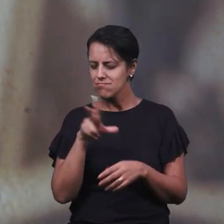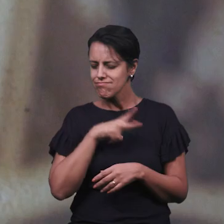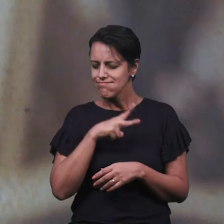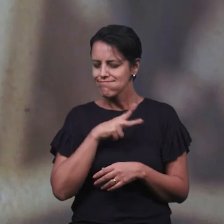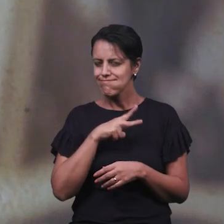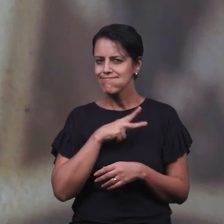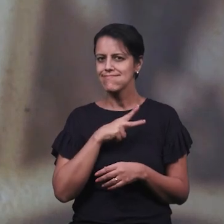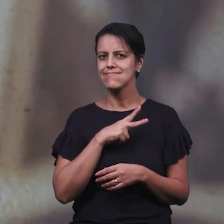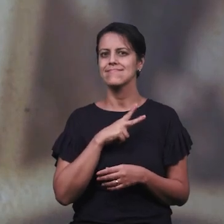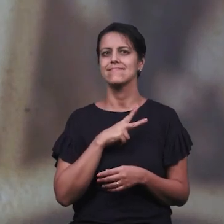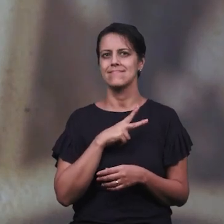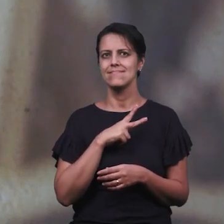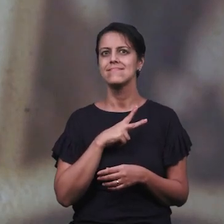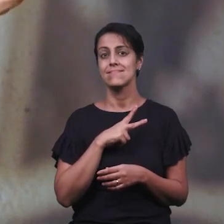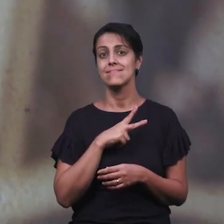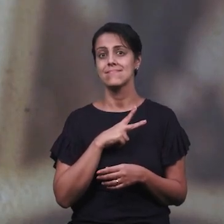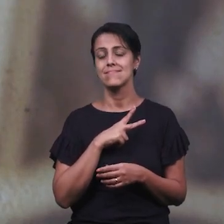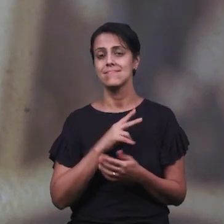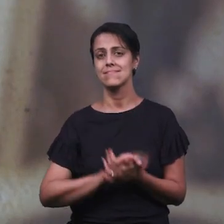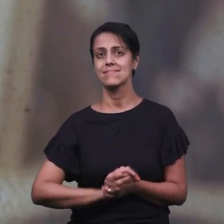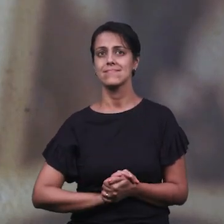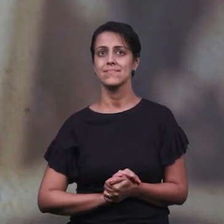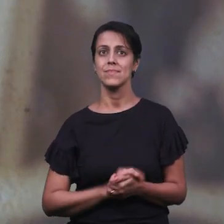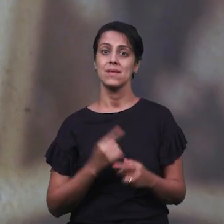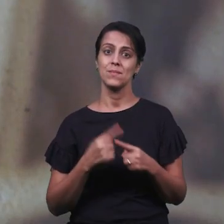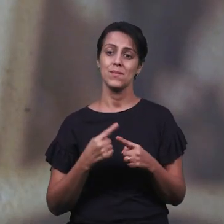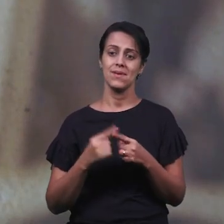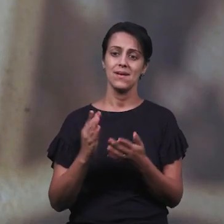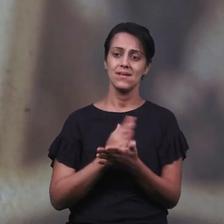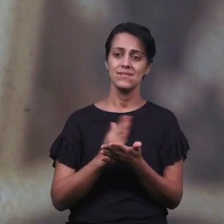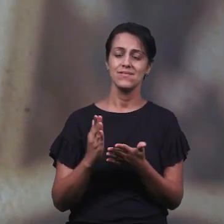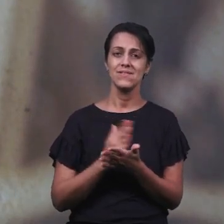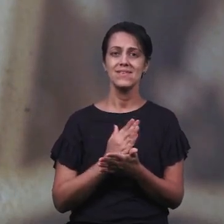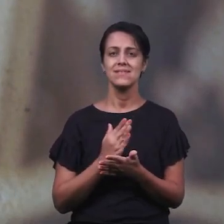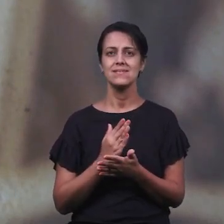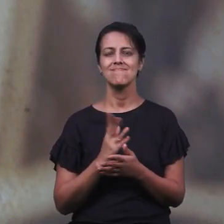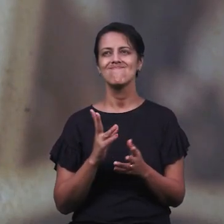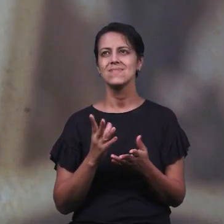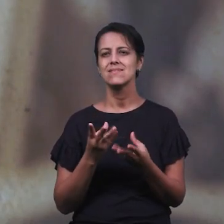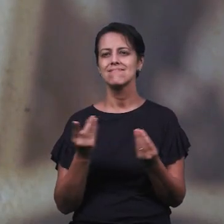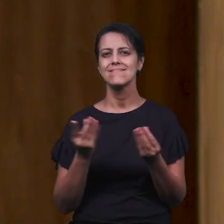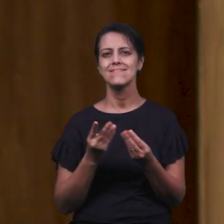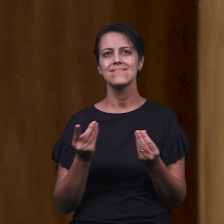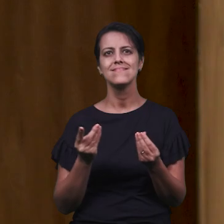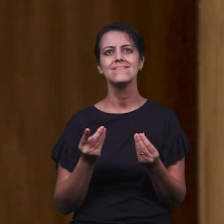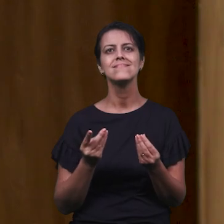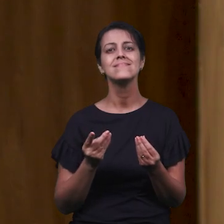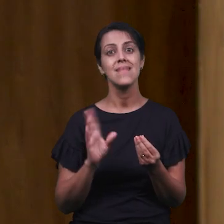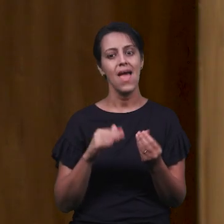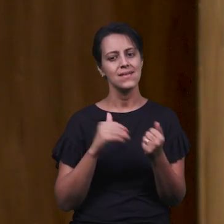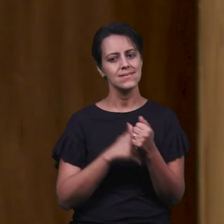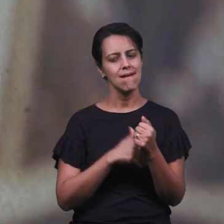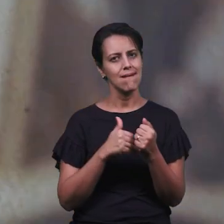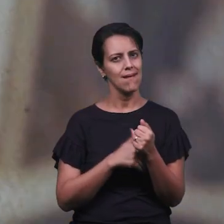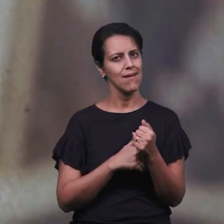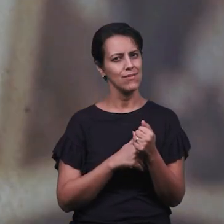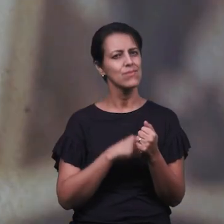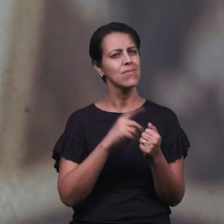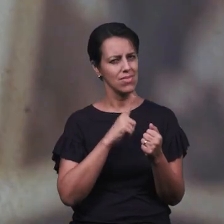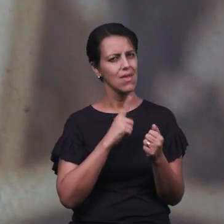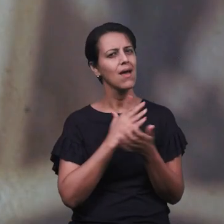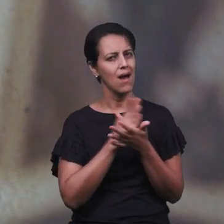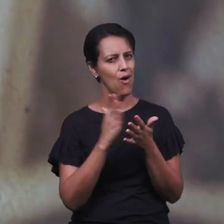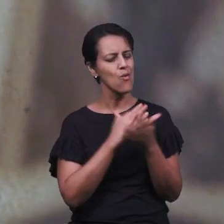que pode ser segredo de justiça, né? Exatamente, que me fugiu a palavra. Segredo de justiça. Segredo de justiça,